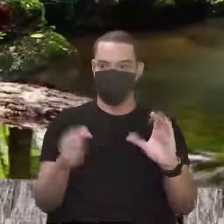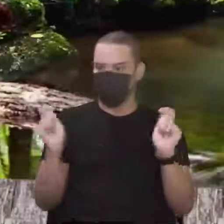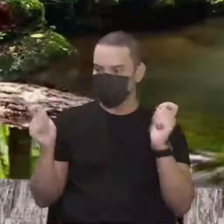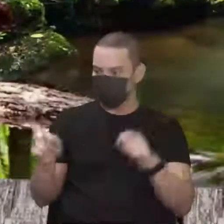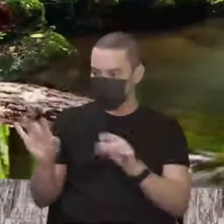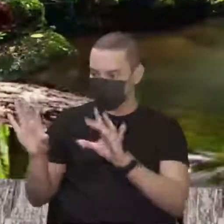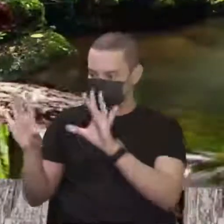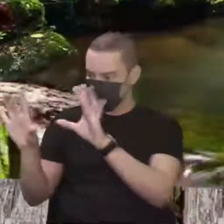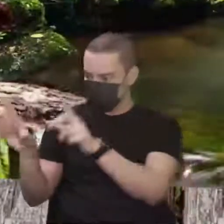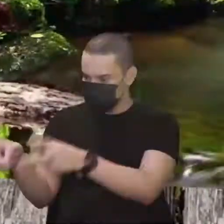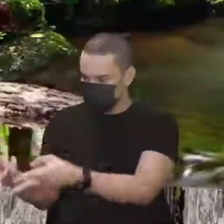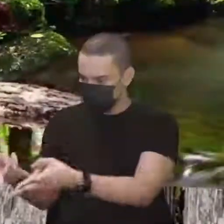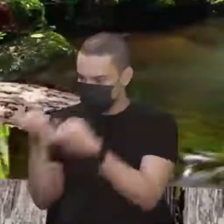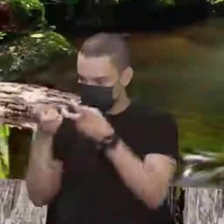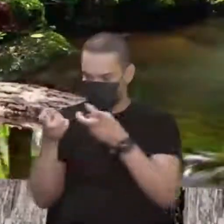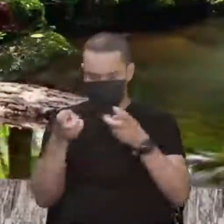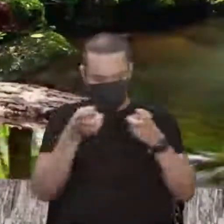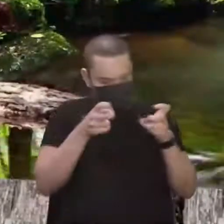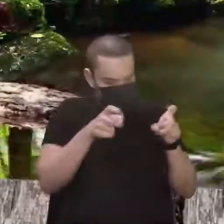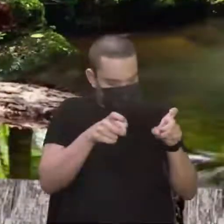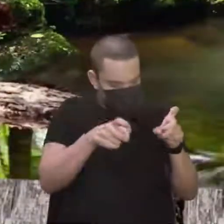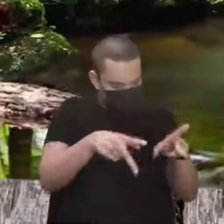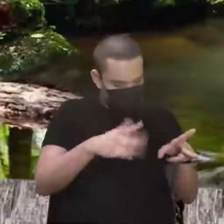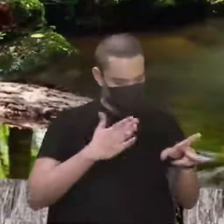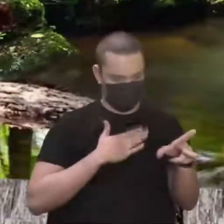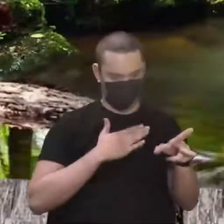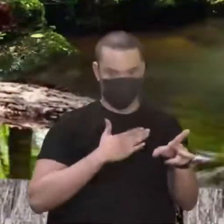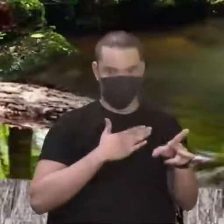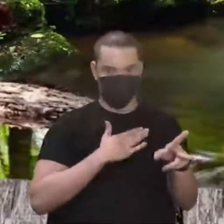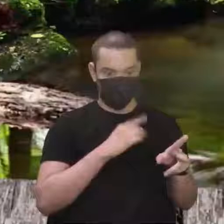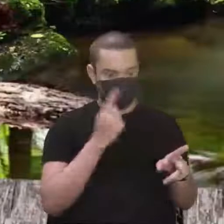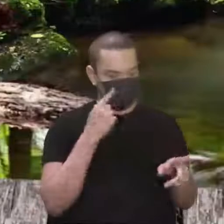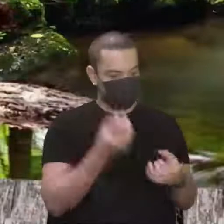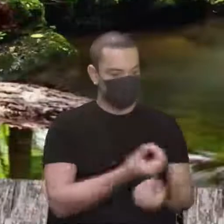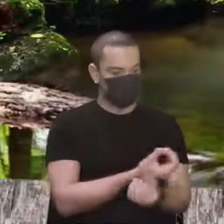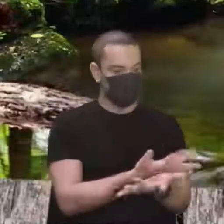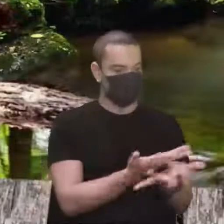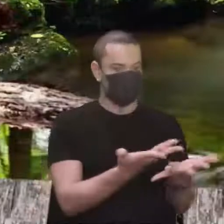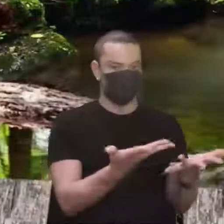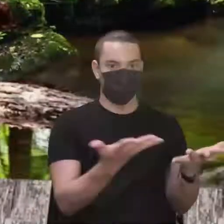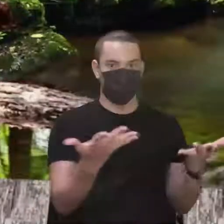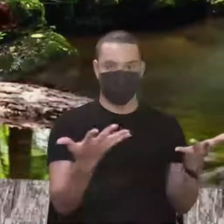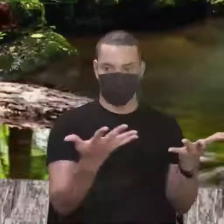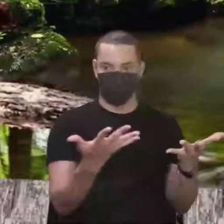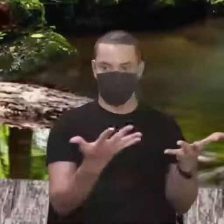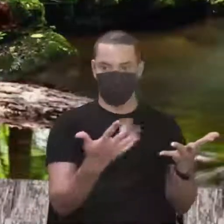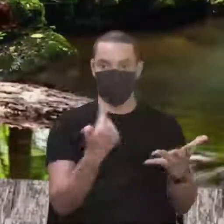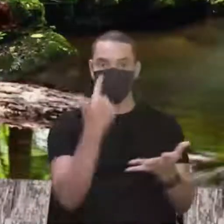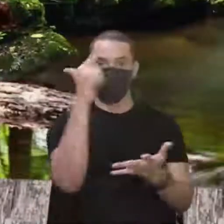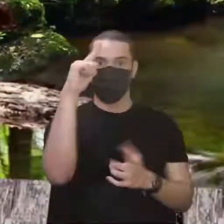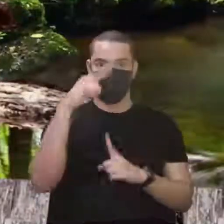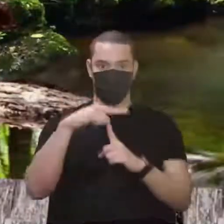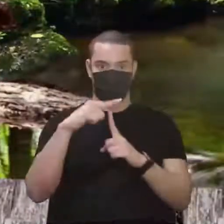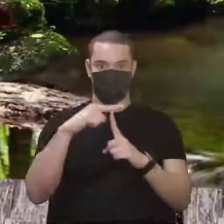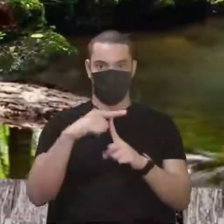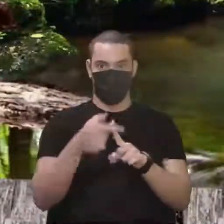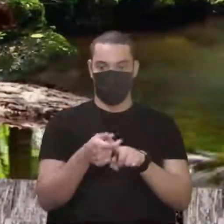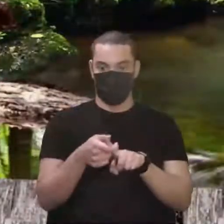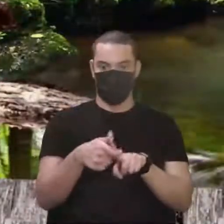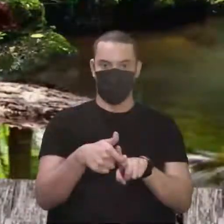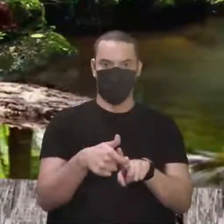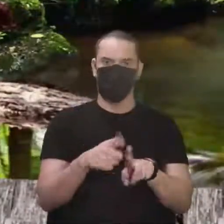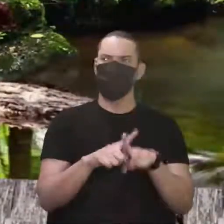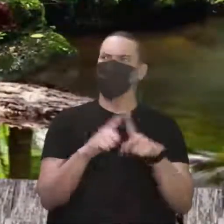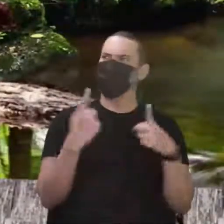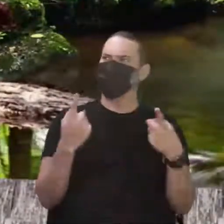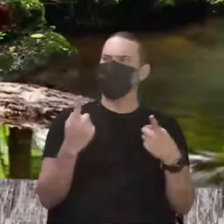posso inserir num outro, esse pedacinho desse gene, no outro tipo de milho. Professora,